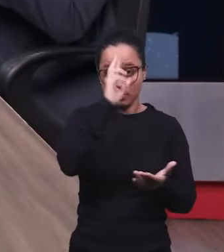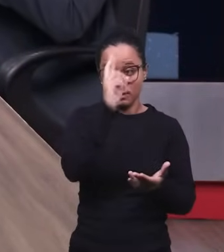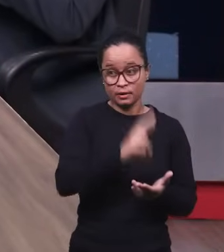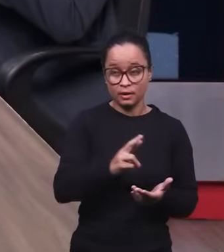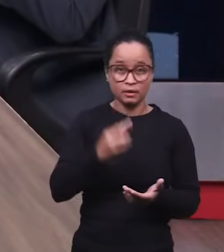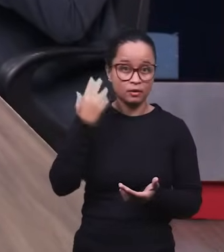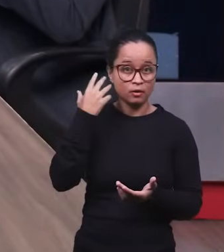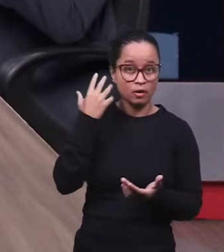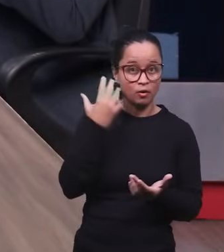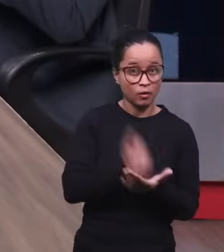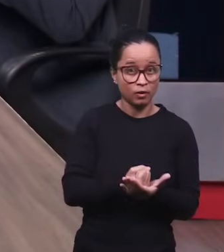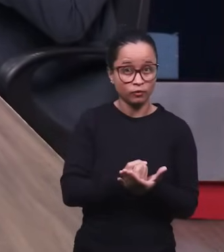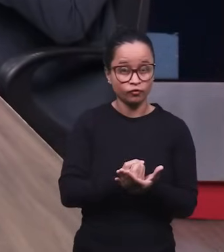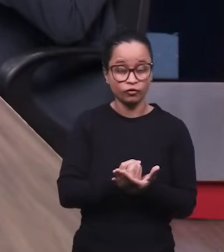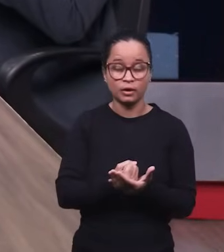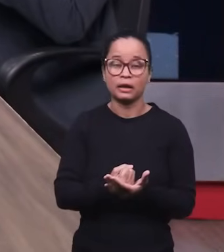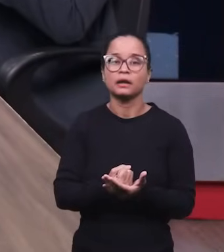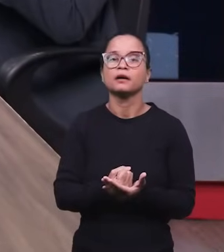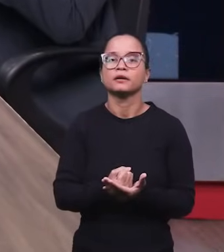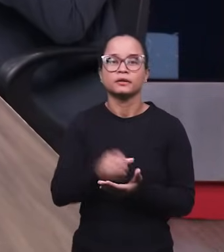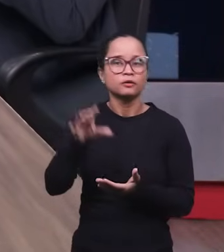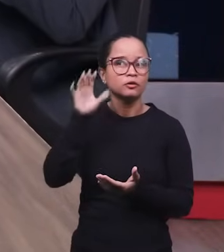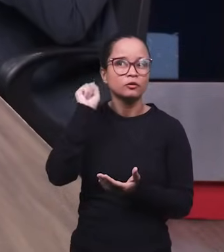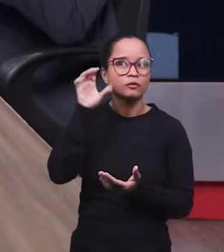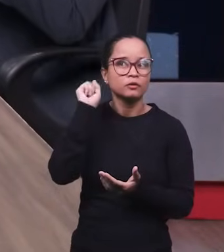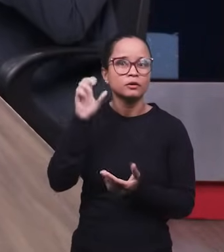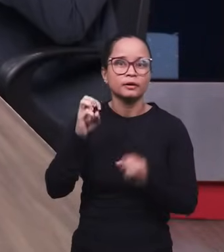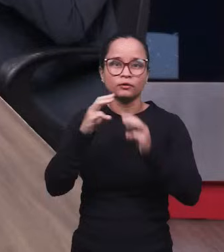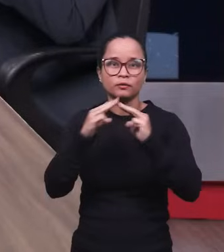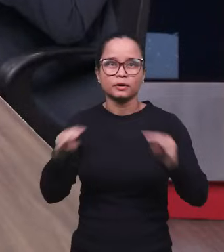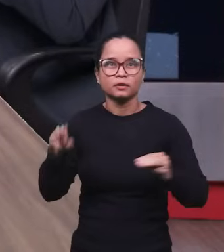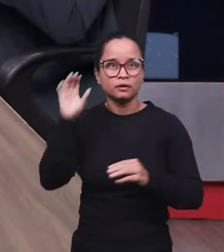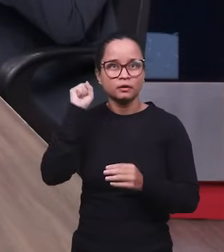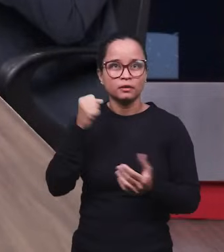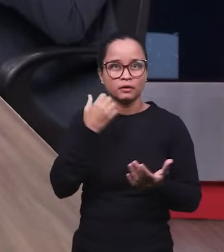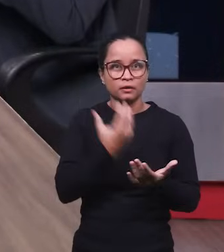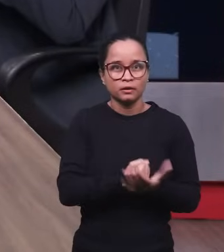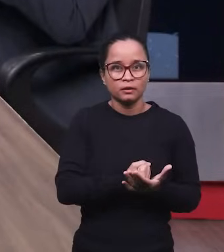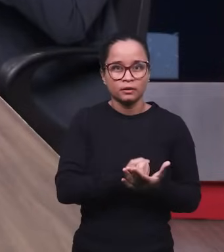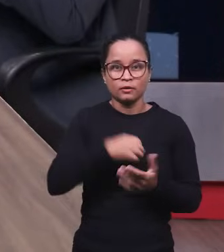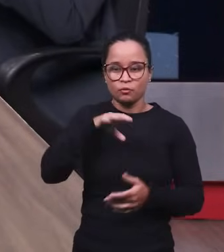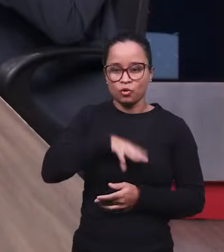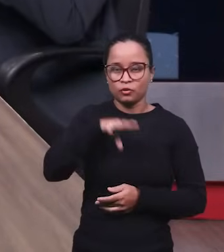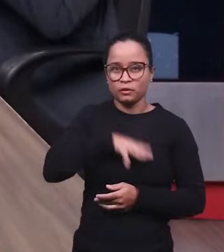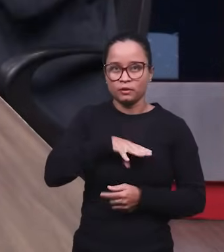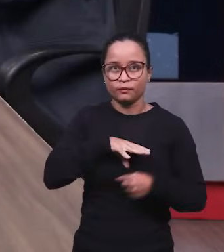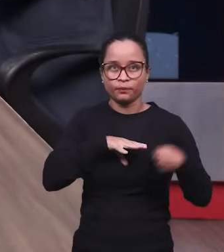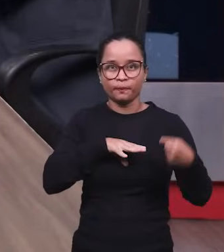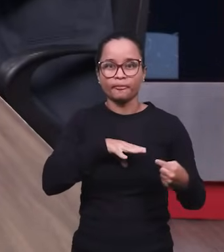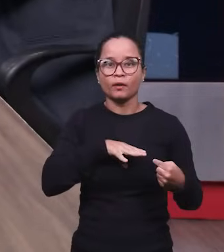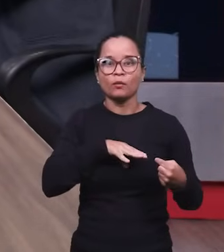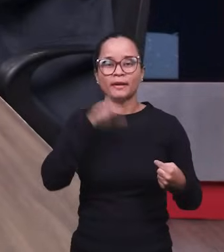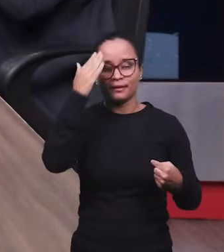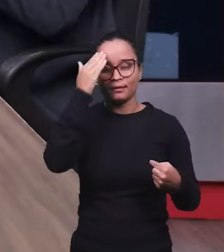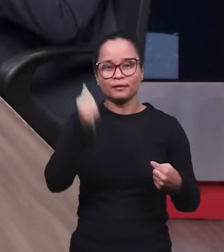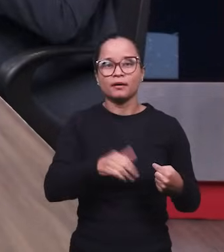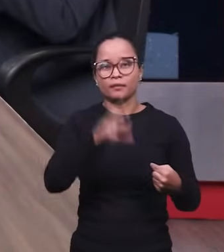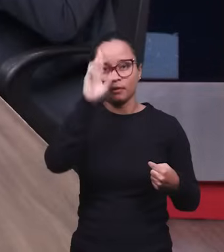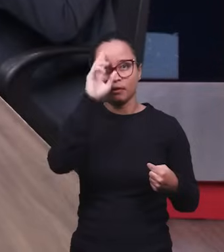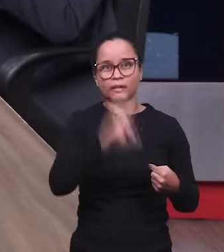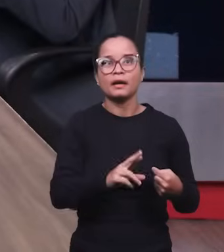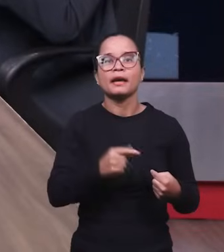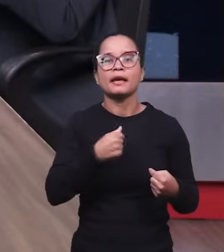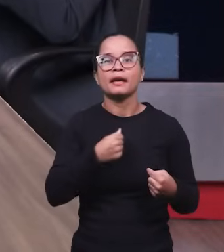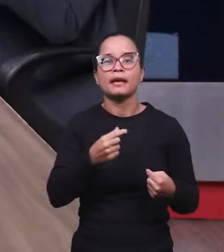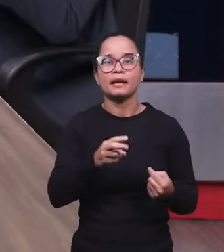tradutor de russo, ele recebe ali aquilo que está chegando do Manaim até aqui em português. Como ele fala